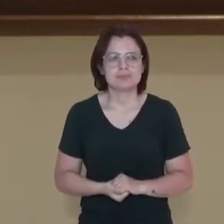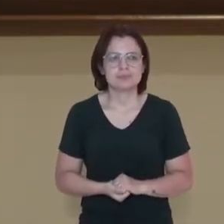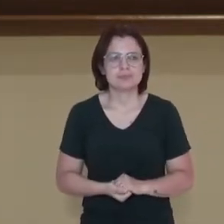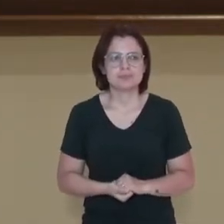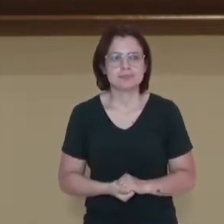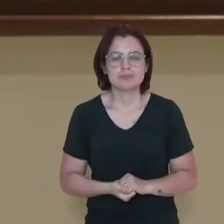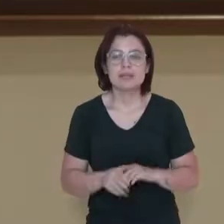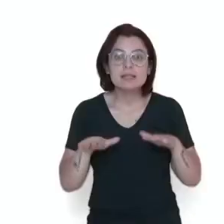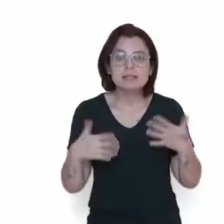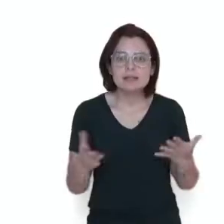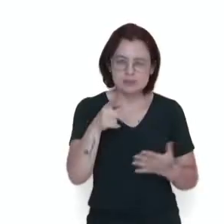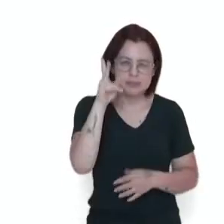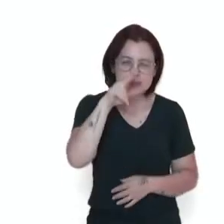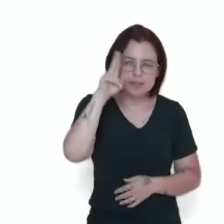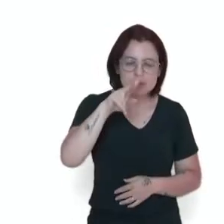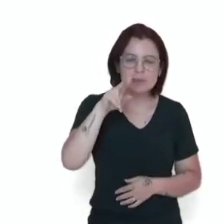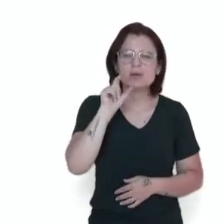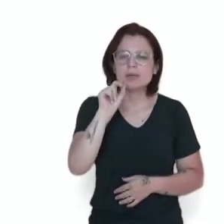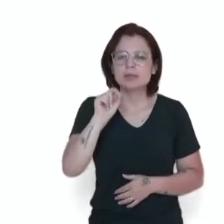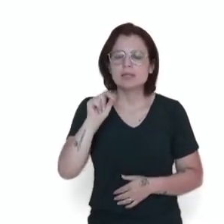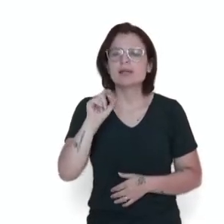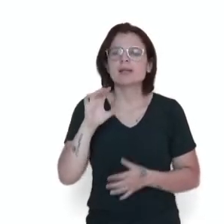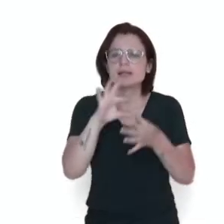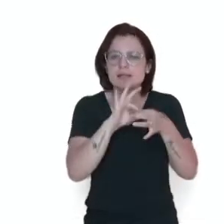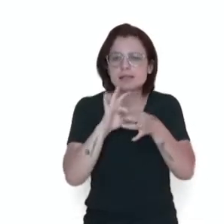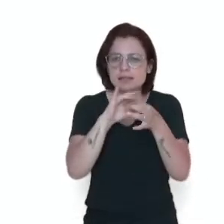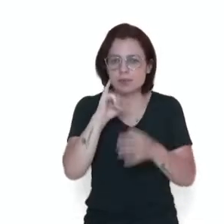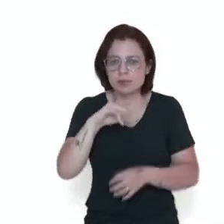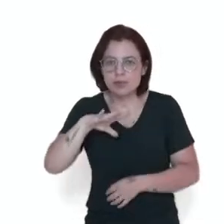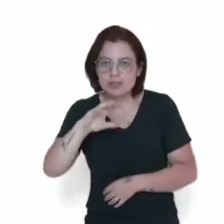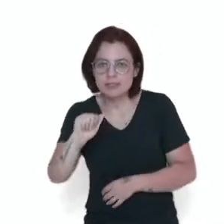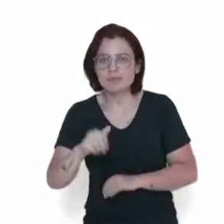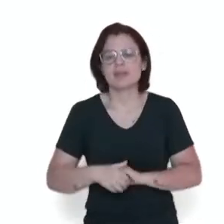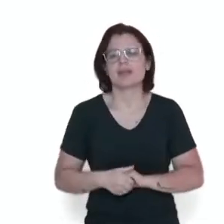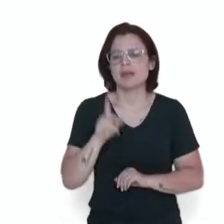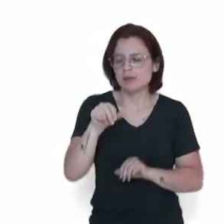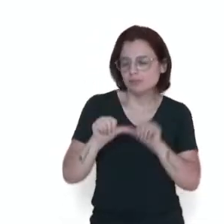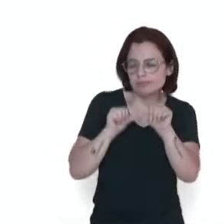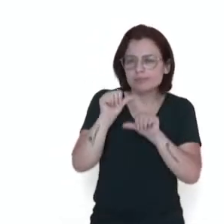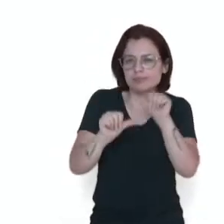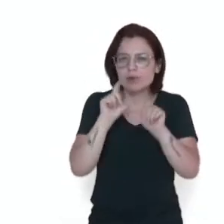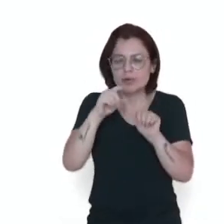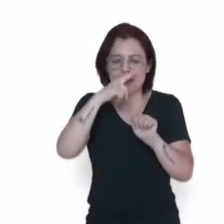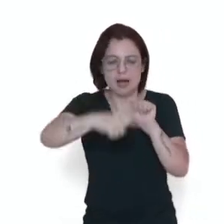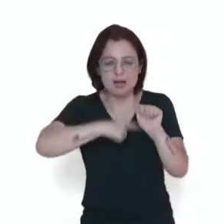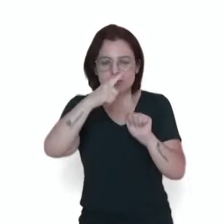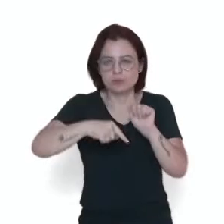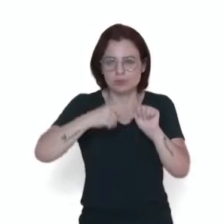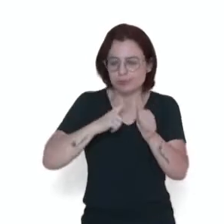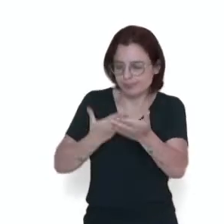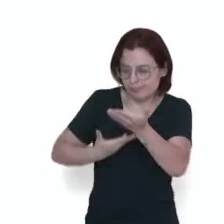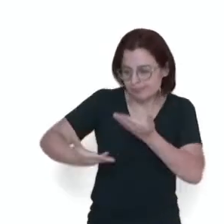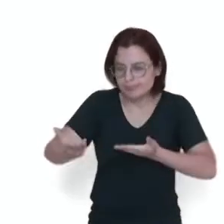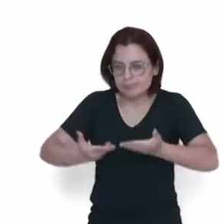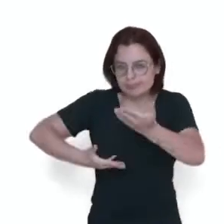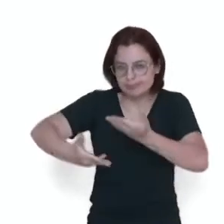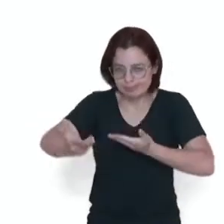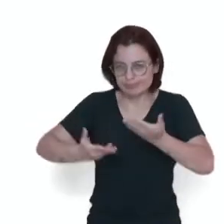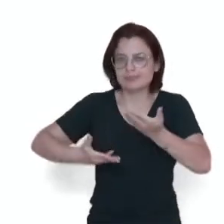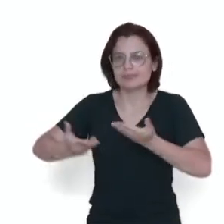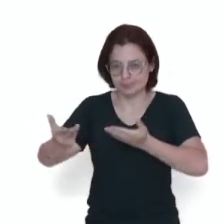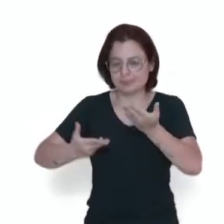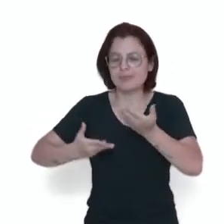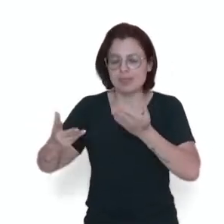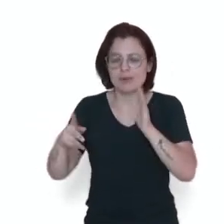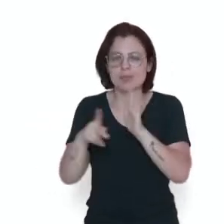Então você lembra o que são as ligações iônicas? São interações que ocorrem entre átomos, portanto interatômicas, de elementos